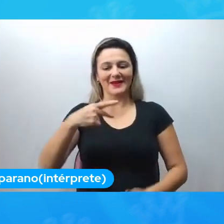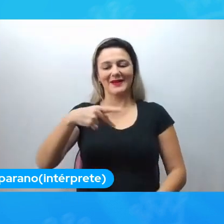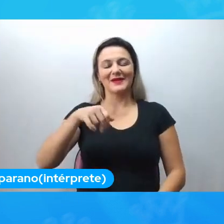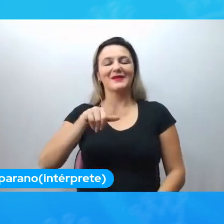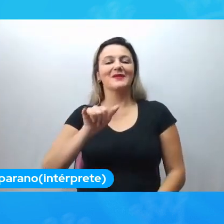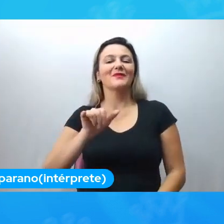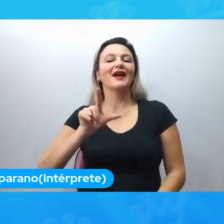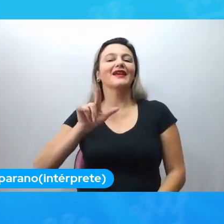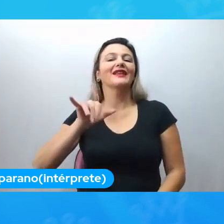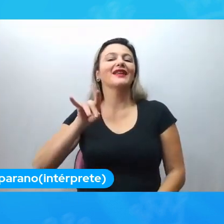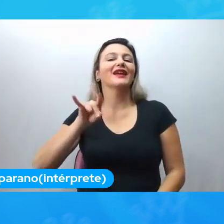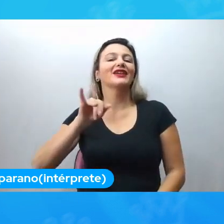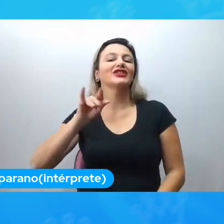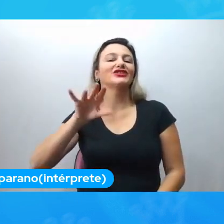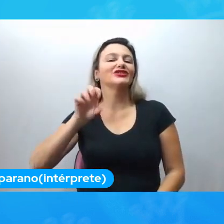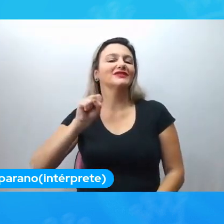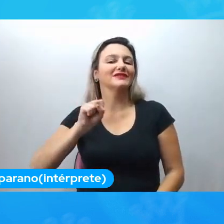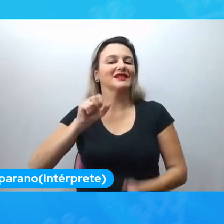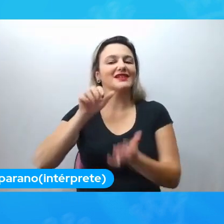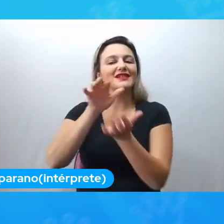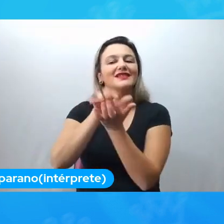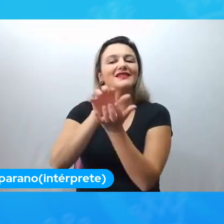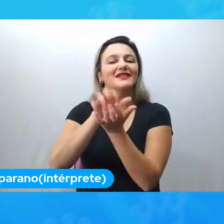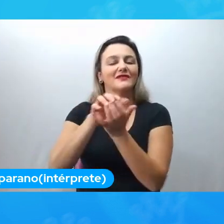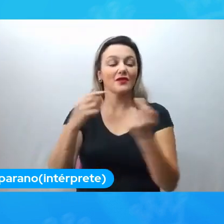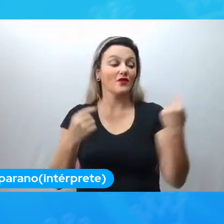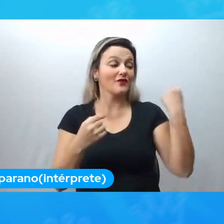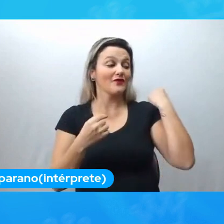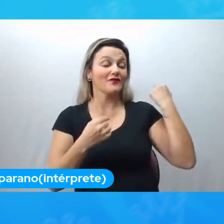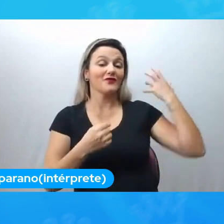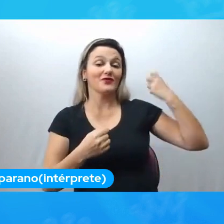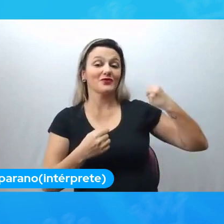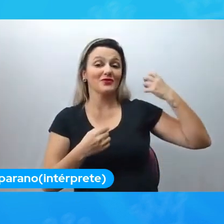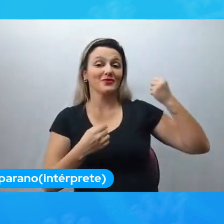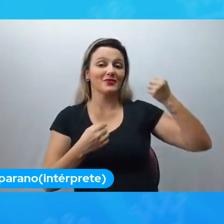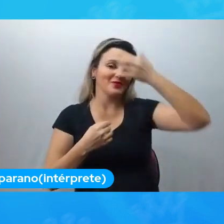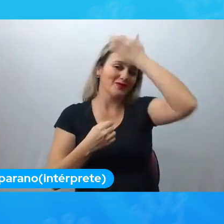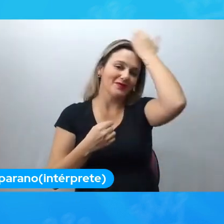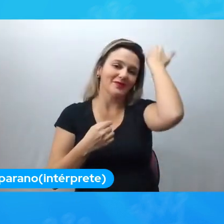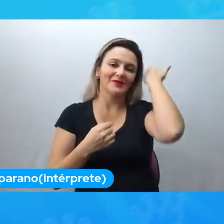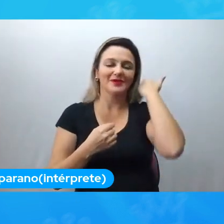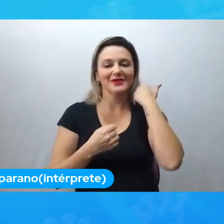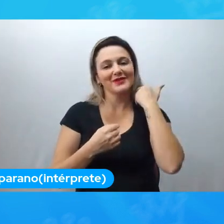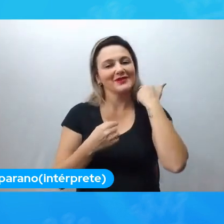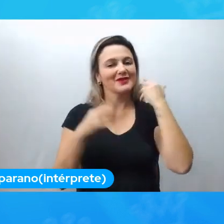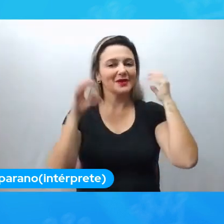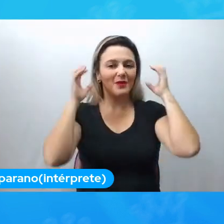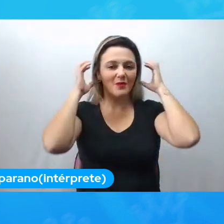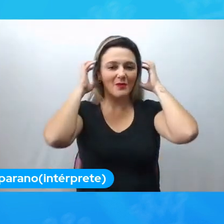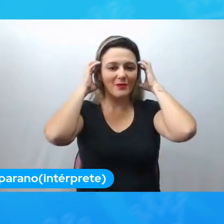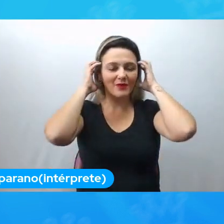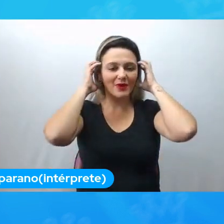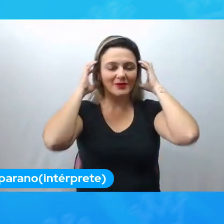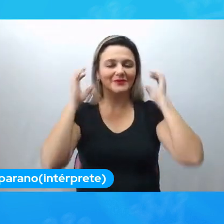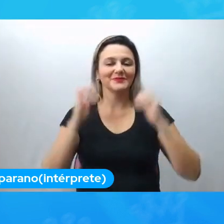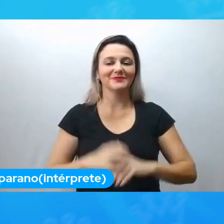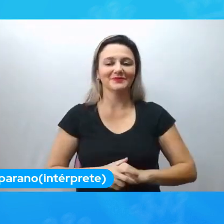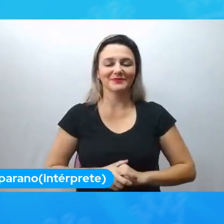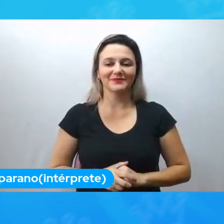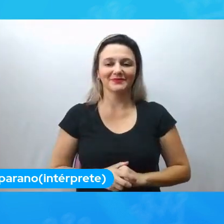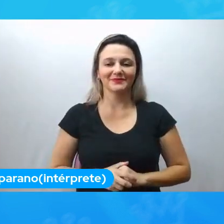Fundo branco, cabelo preso e lado, fone de ouvido. E estou